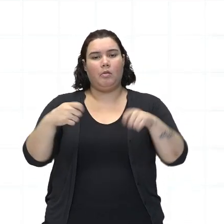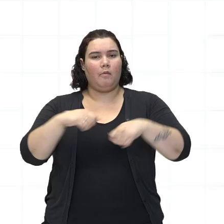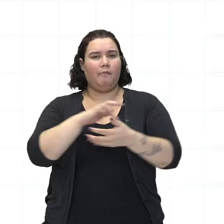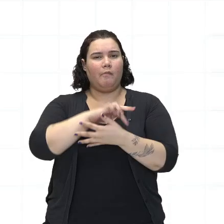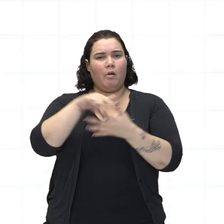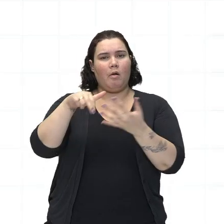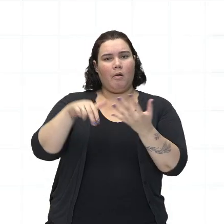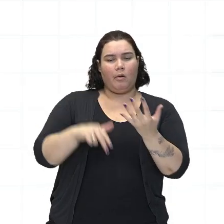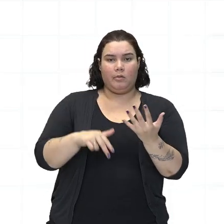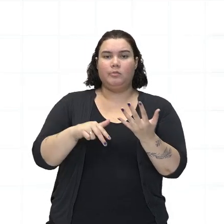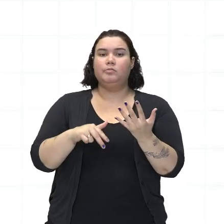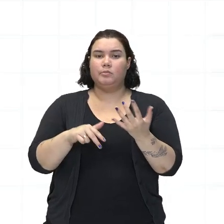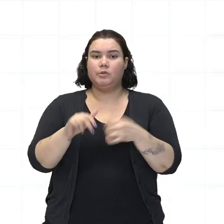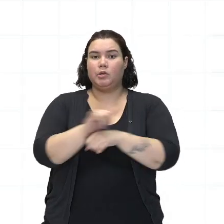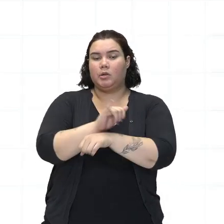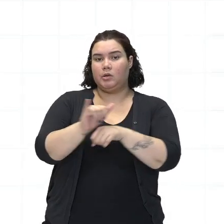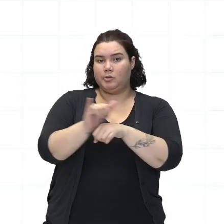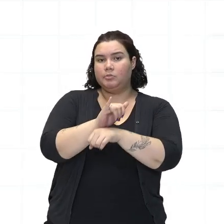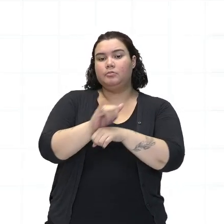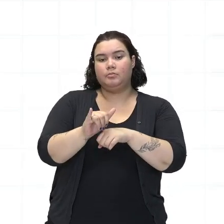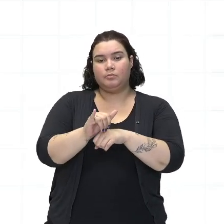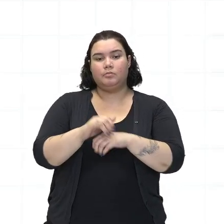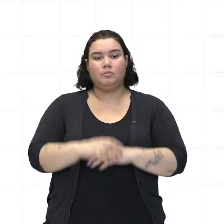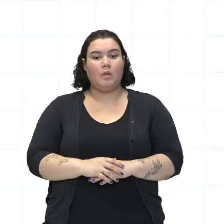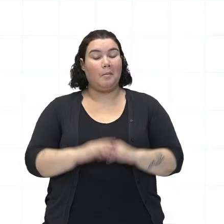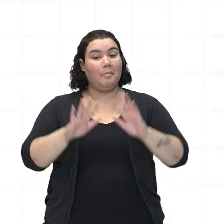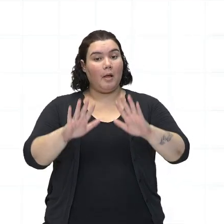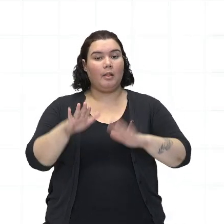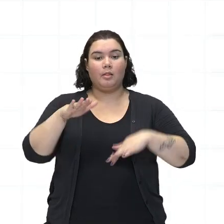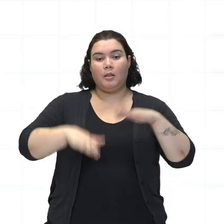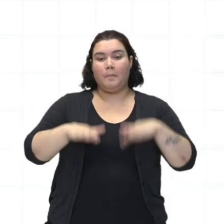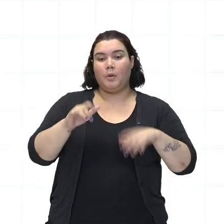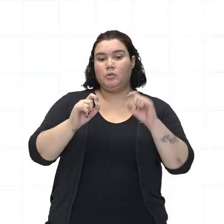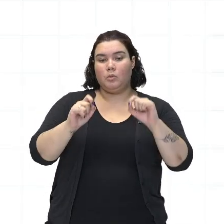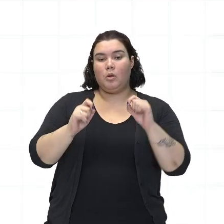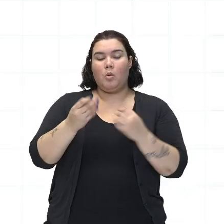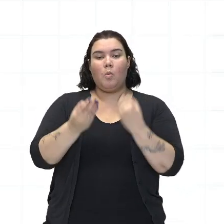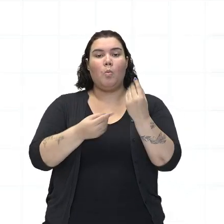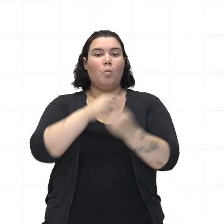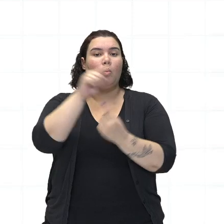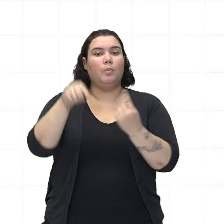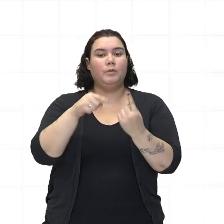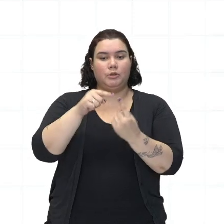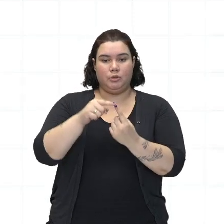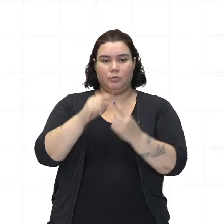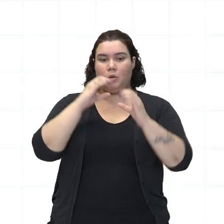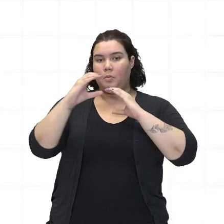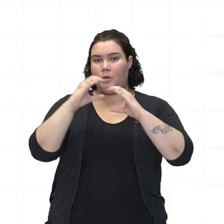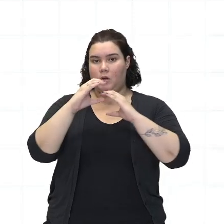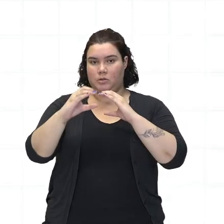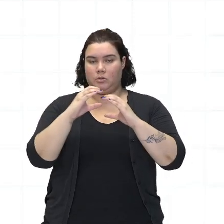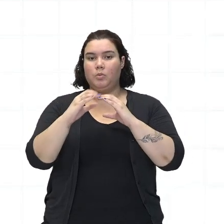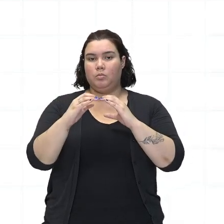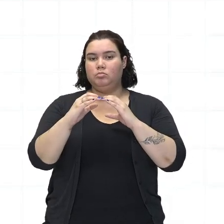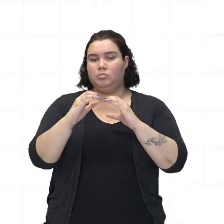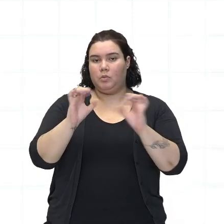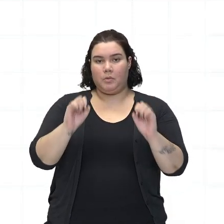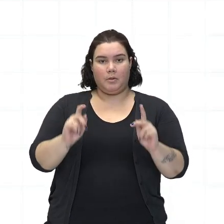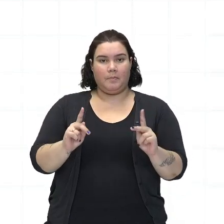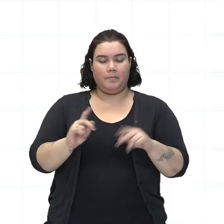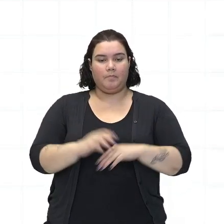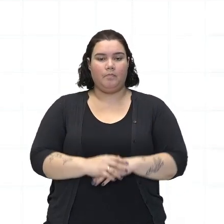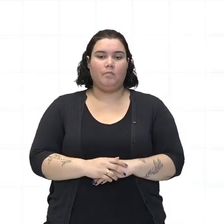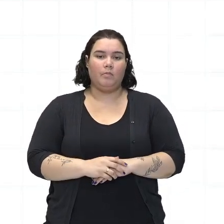formas, como diz ali o texto, dependendo da intenção comunicativa presente em cada momento. Então,